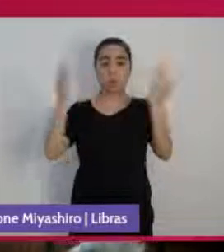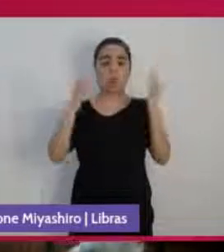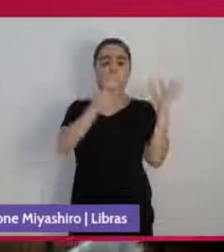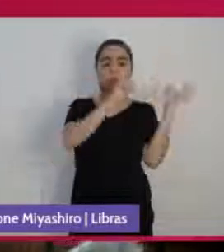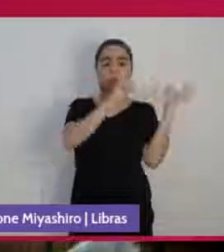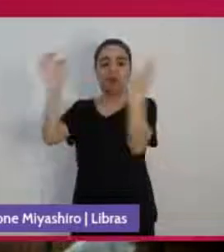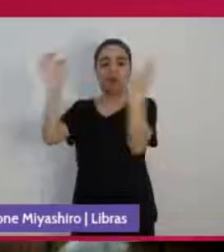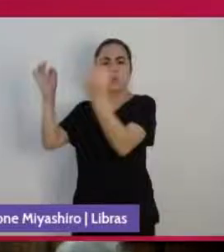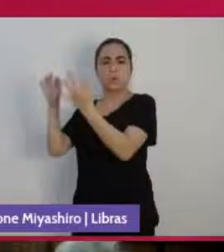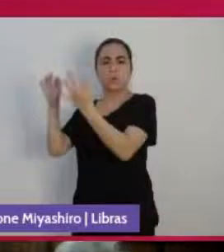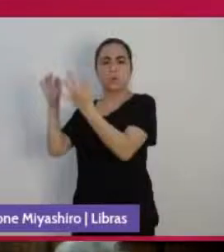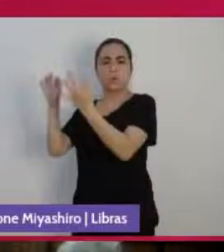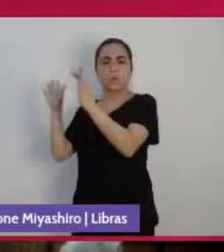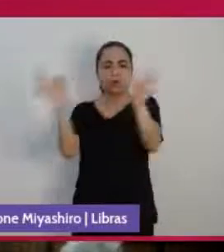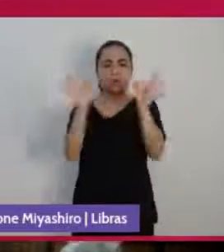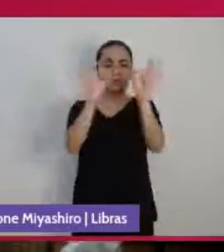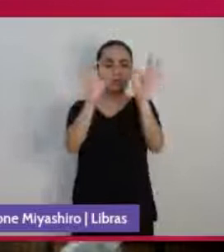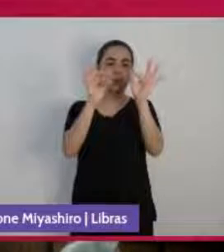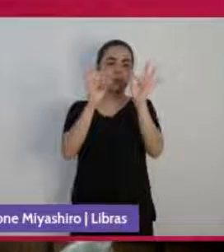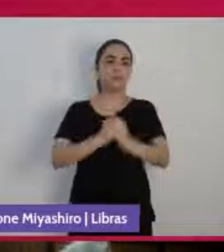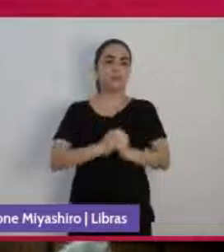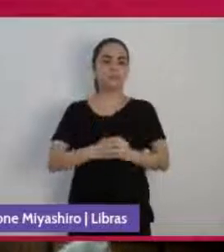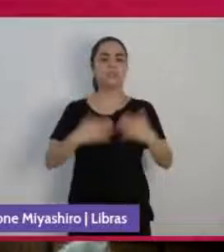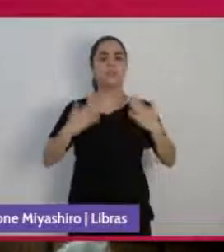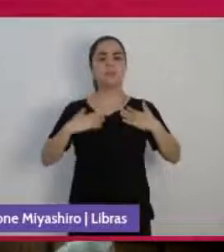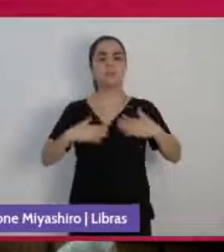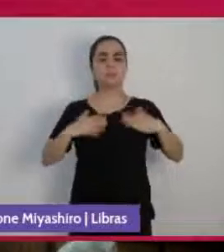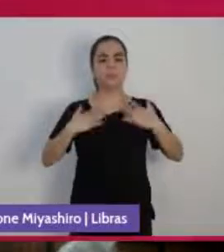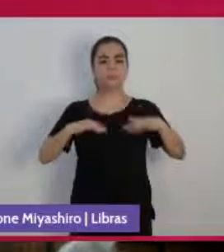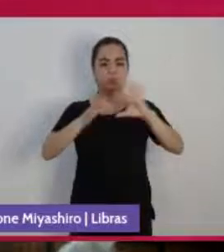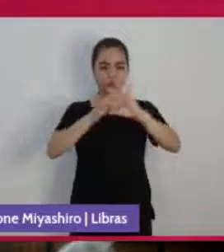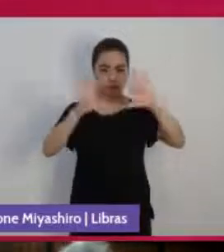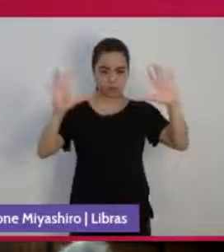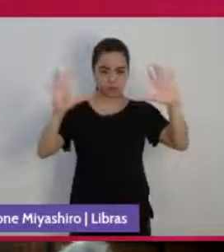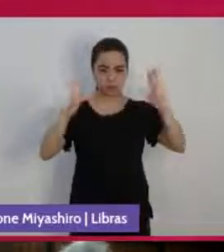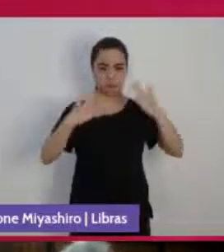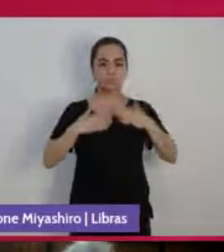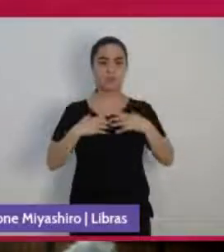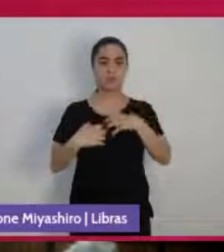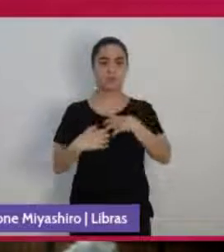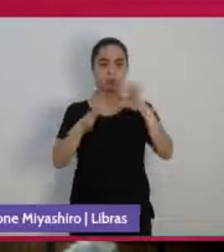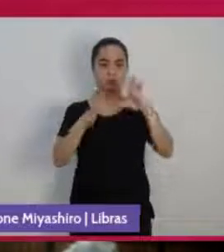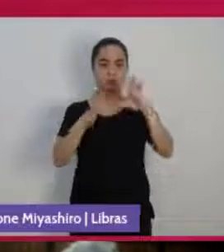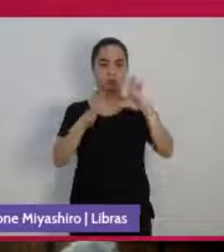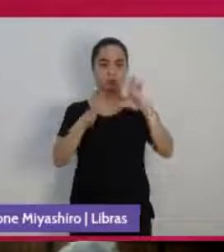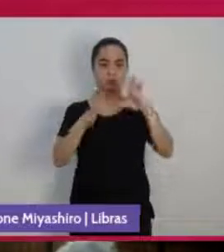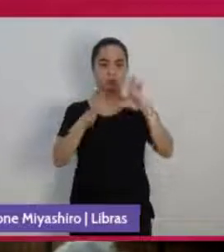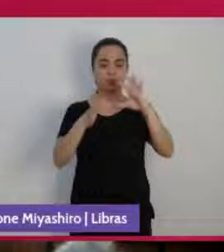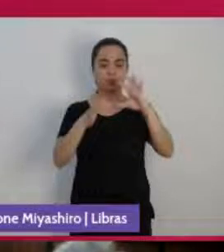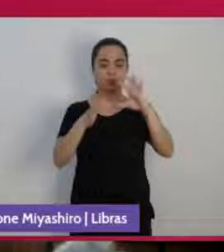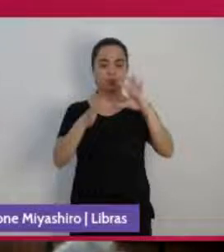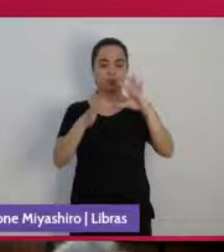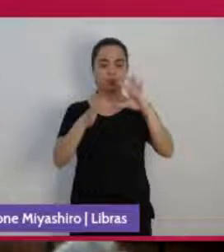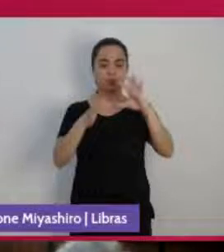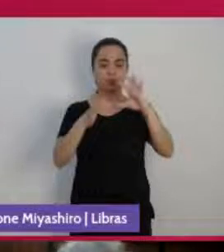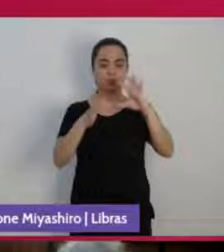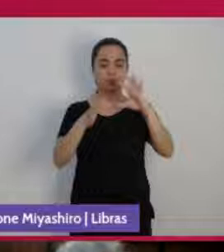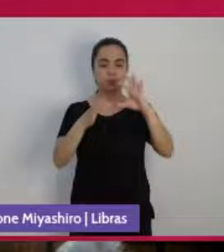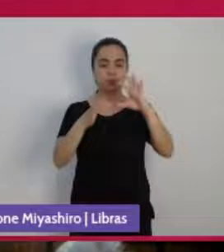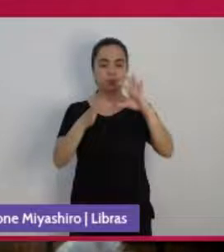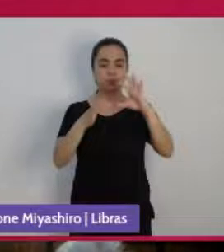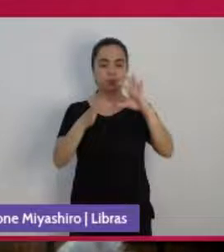para deixá-la mais à vontade, uh, deixar um ambiente mais arrumadinho. Quem sabe